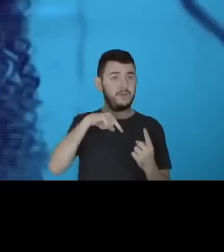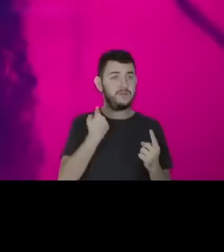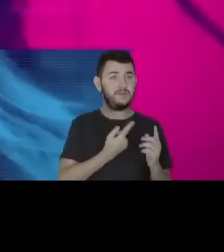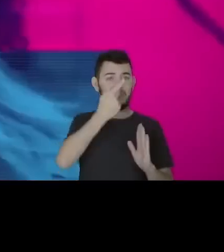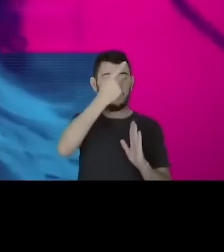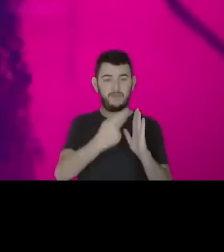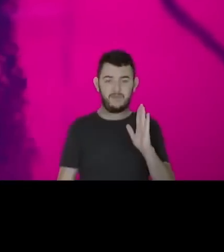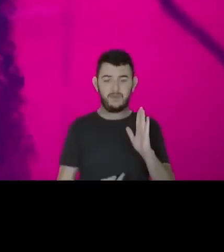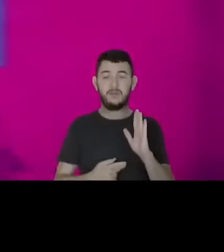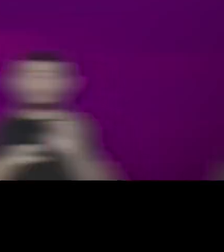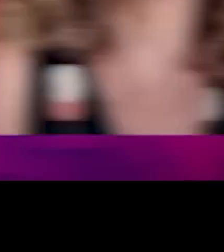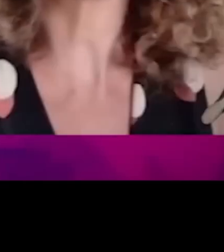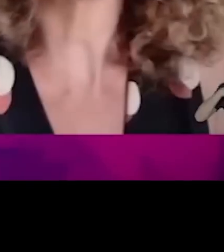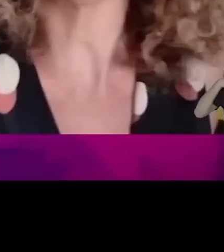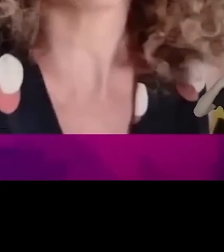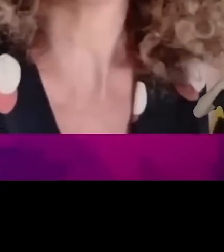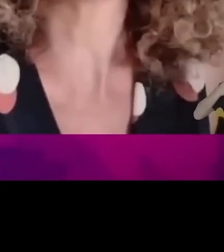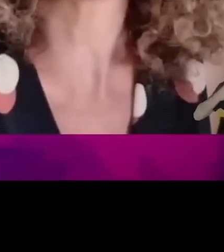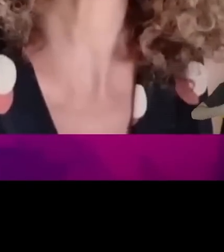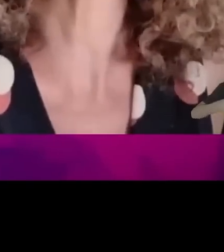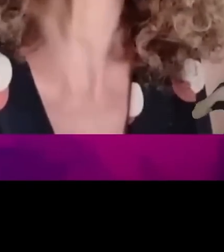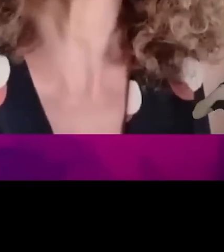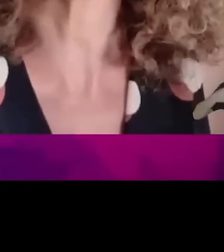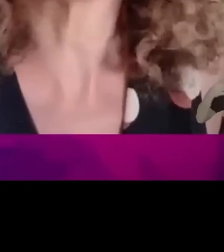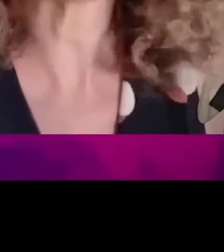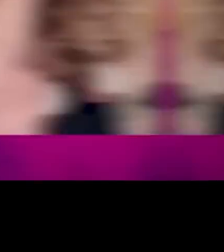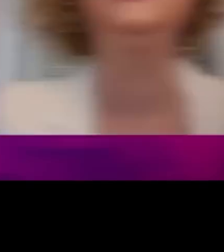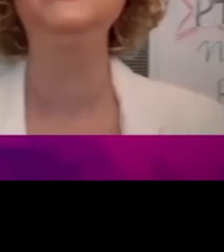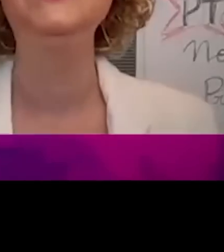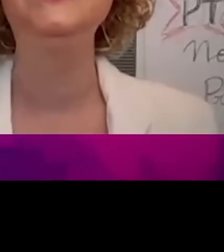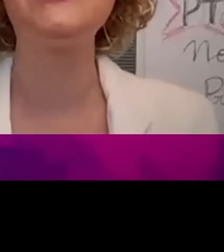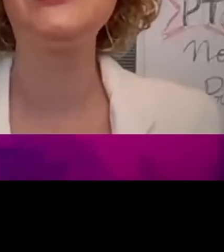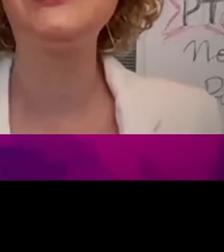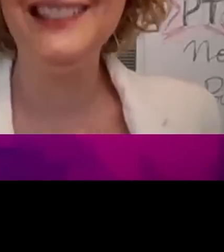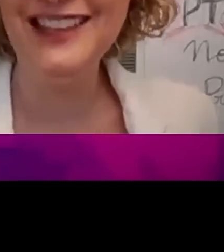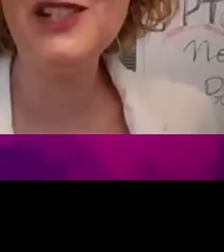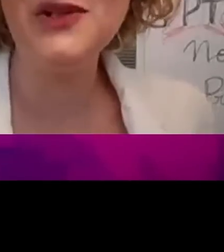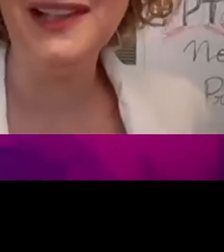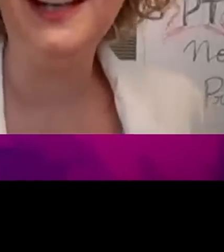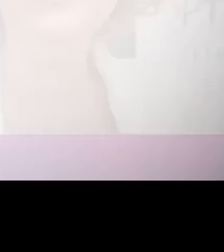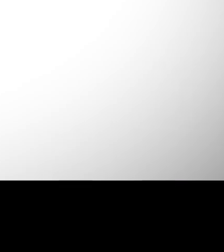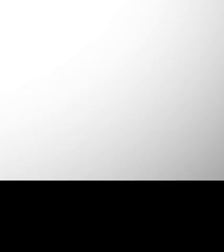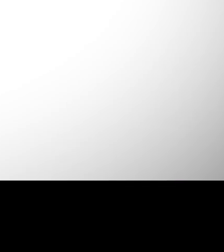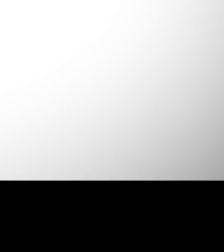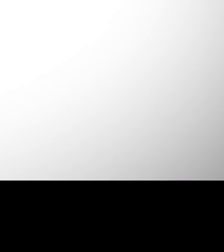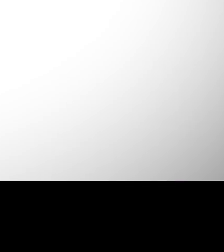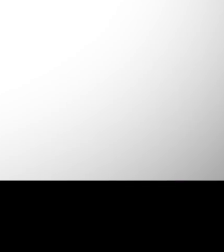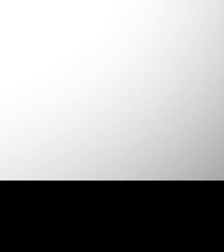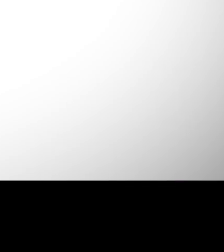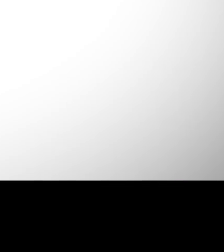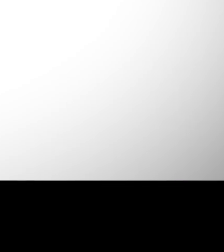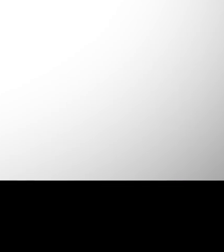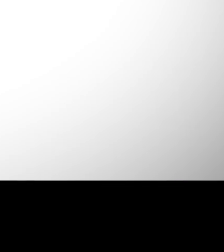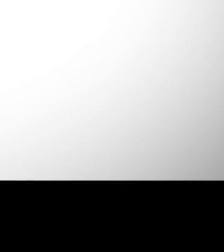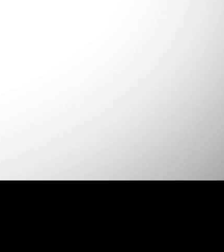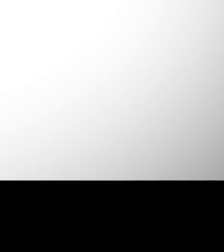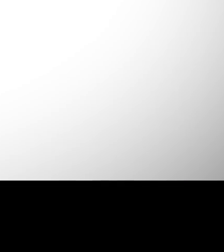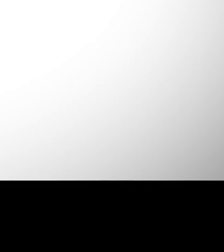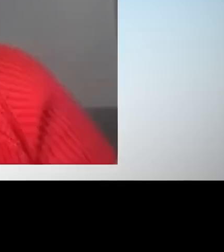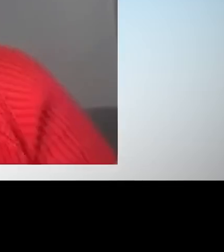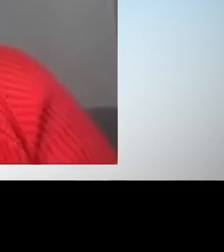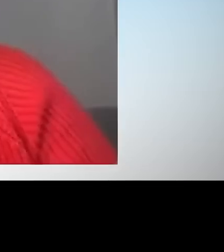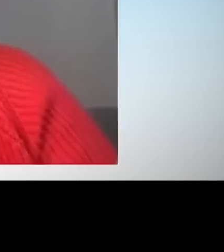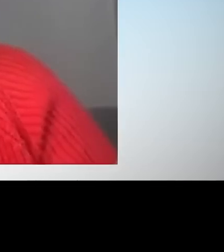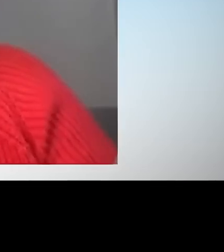Daquelas que votam, das que se candidatam e das eleitas. Porque no Brasil da